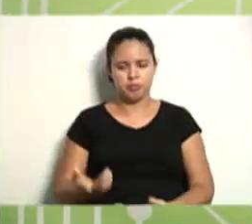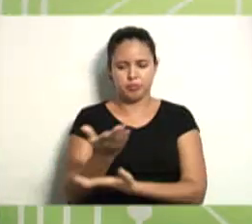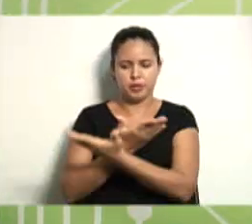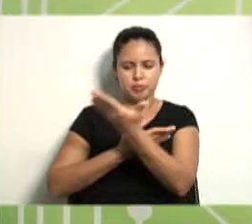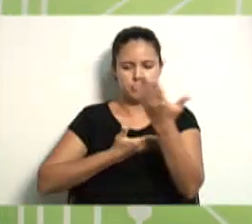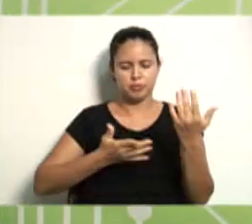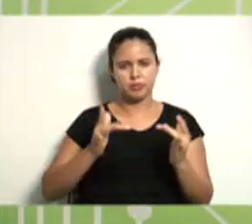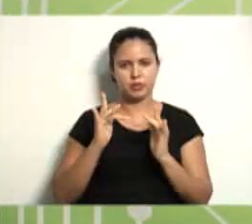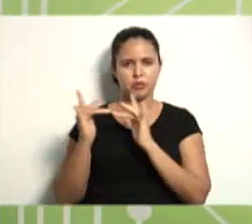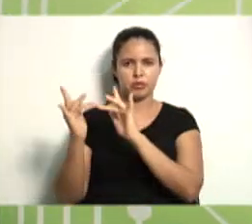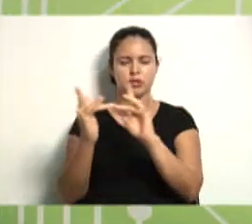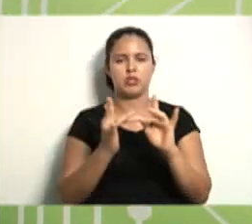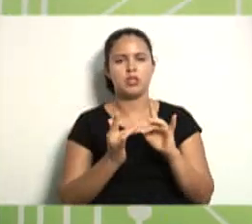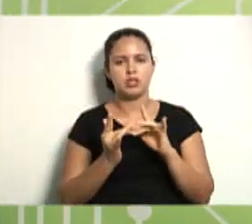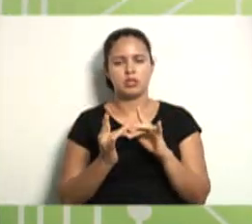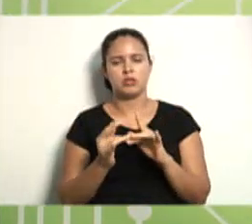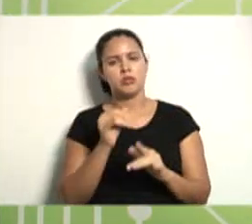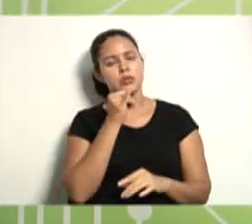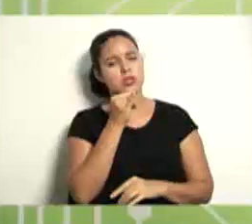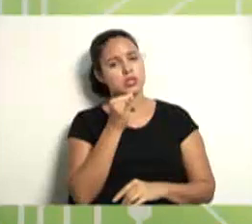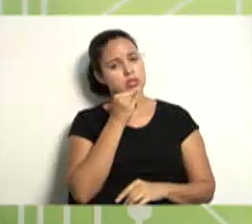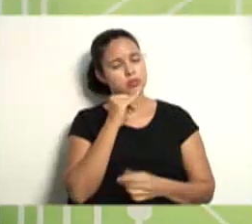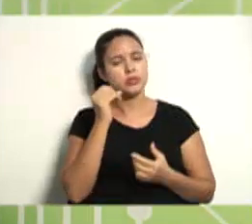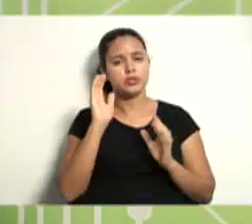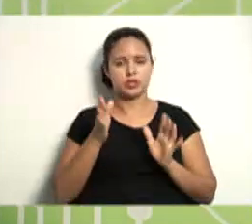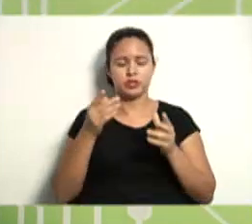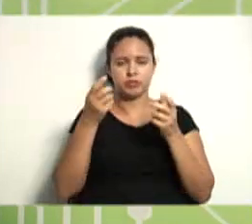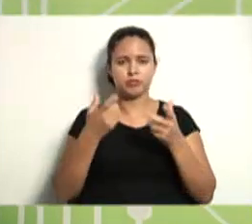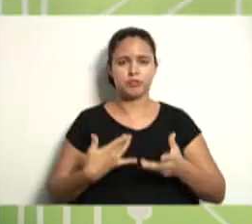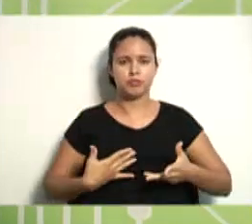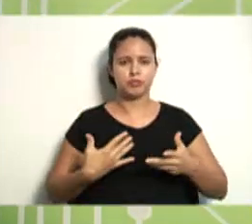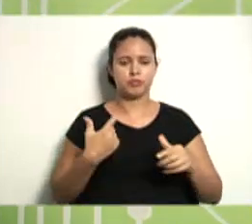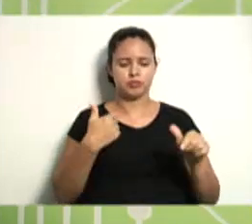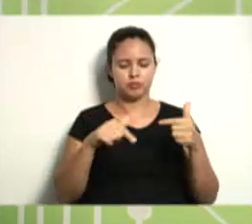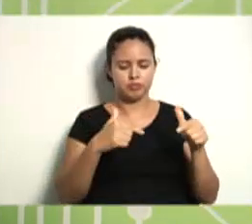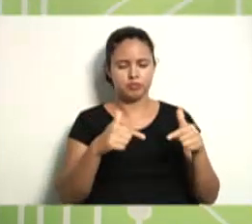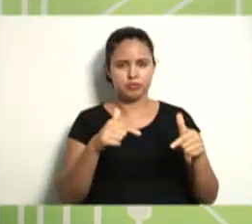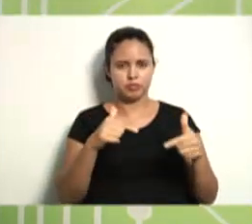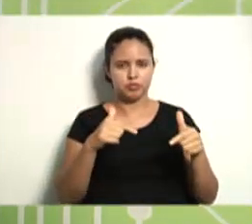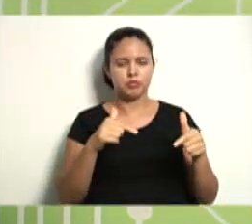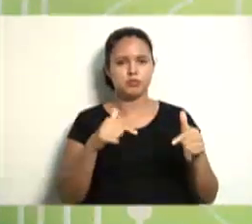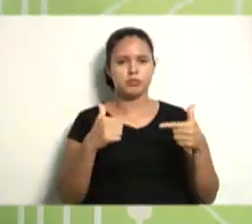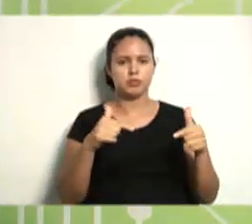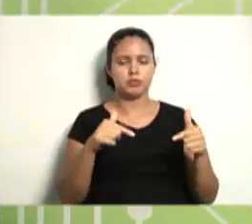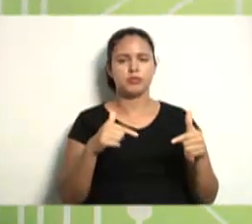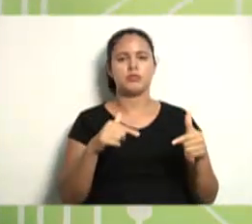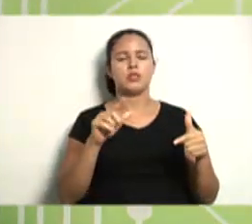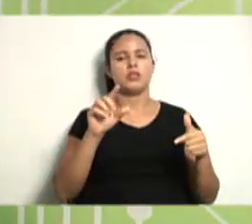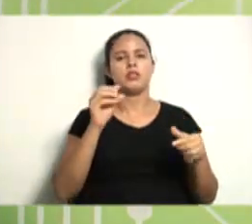e um exemplo disso, foi bem falado, é que o trabalho e as suas